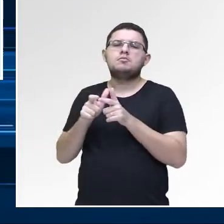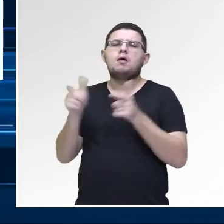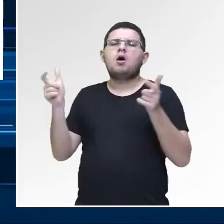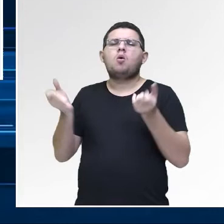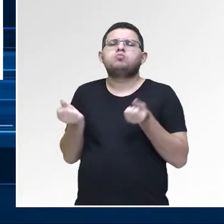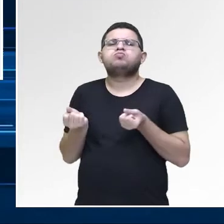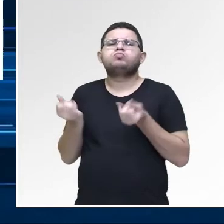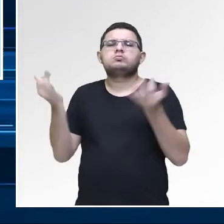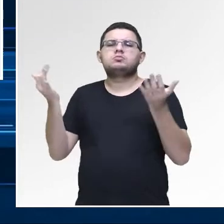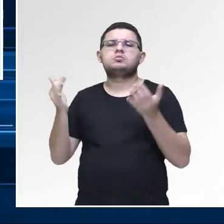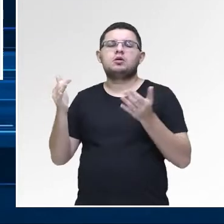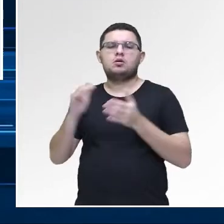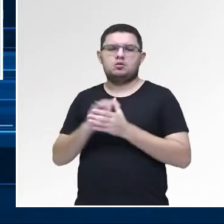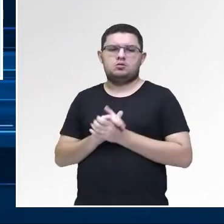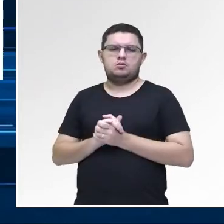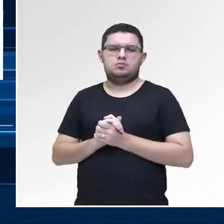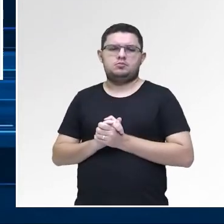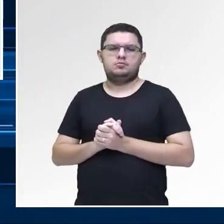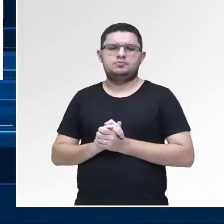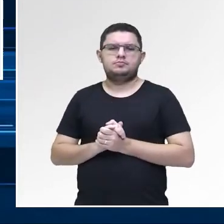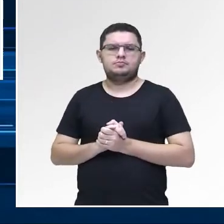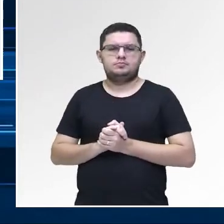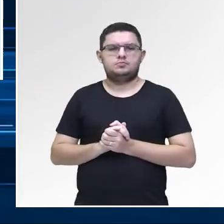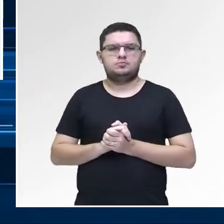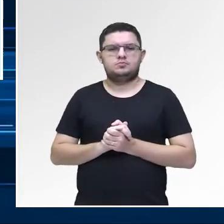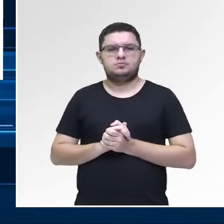urbana, digamos assim? Então,